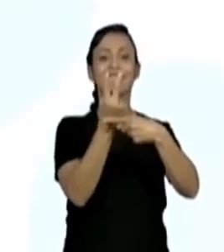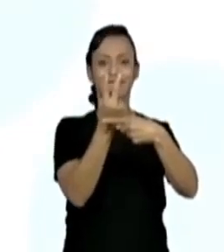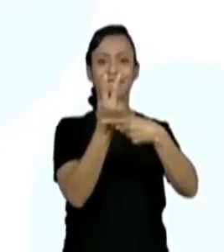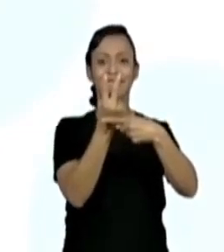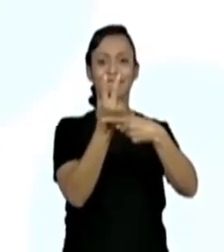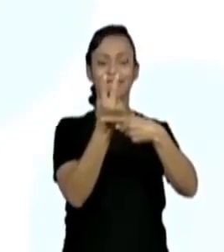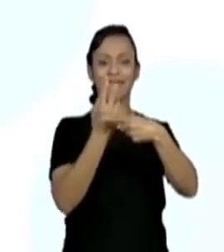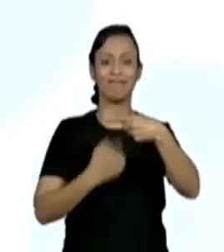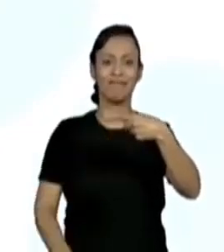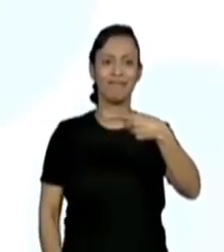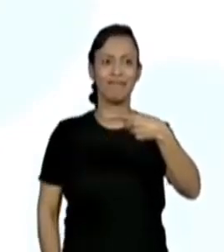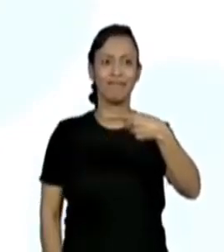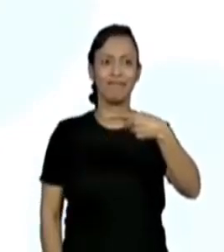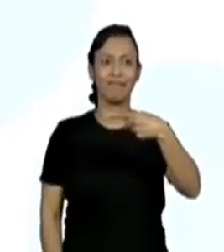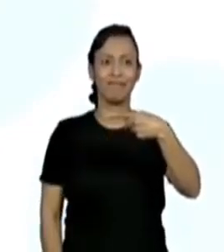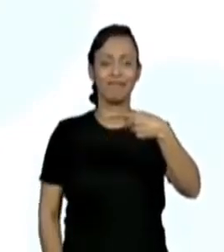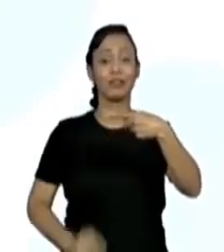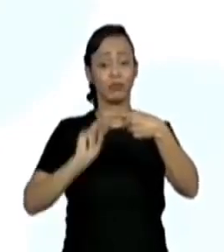partes